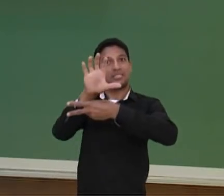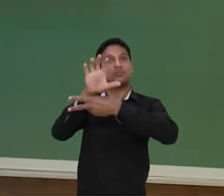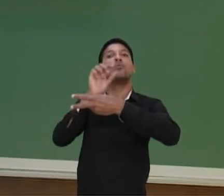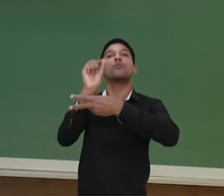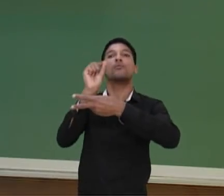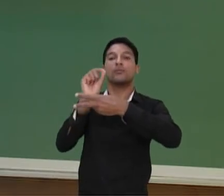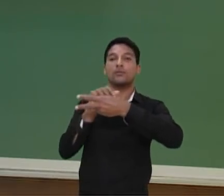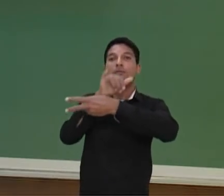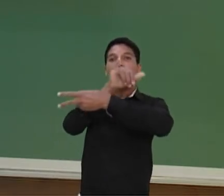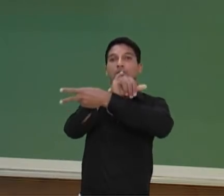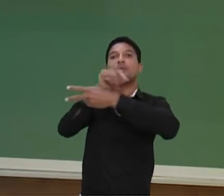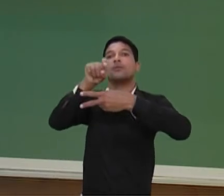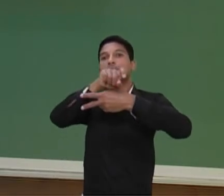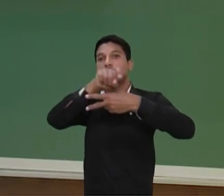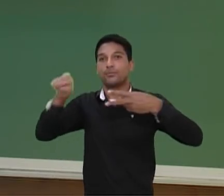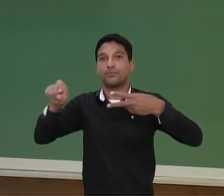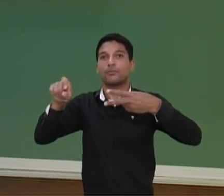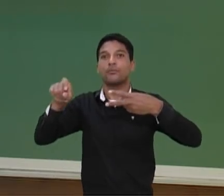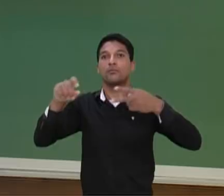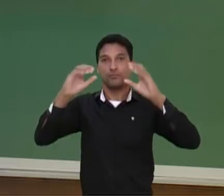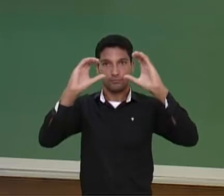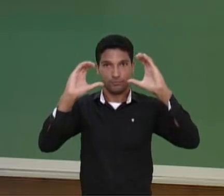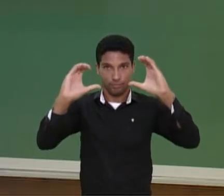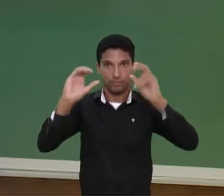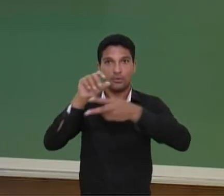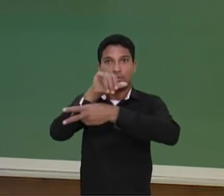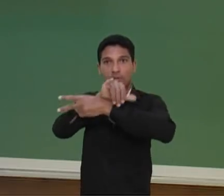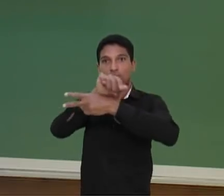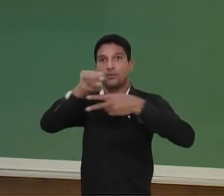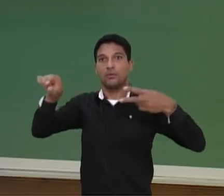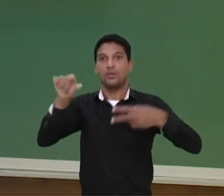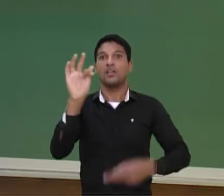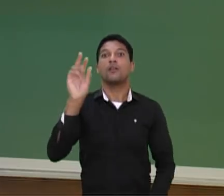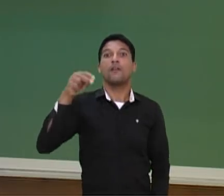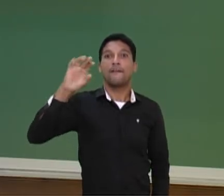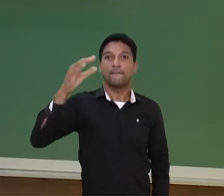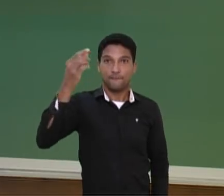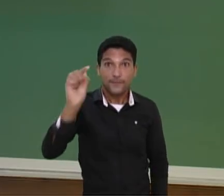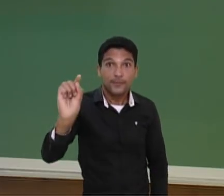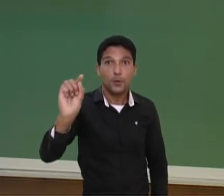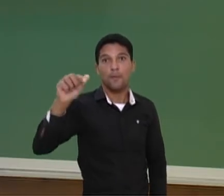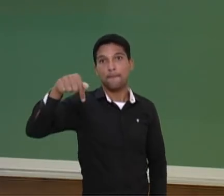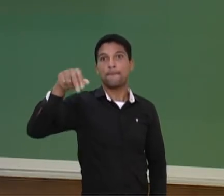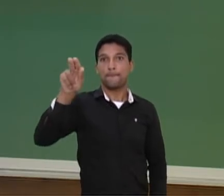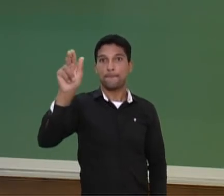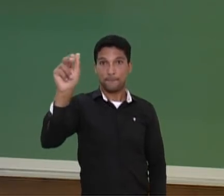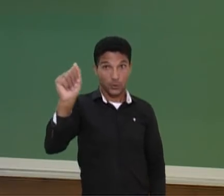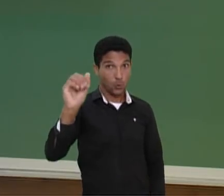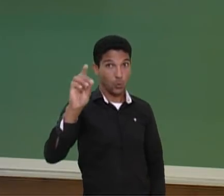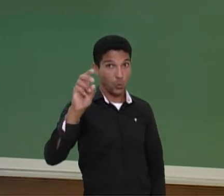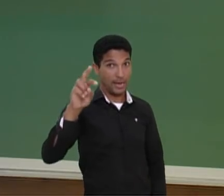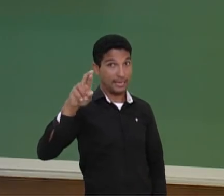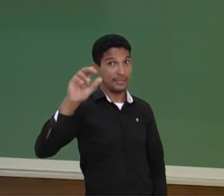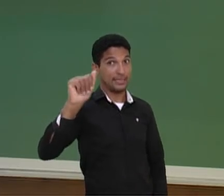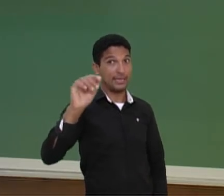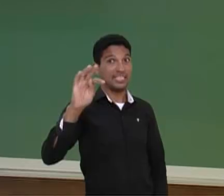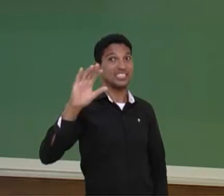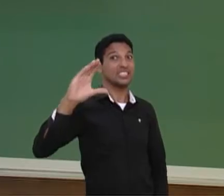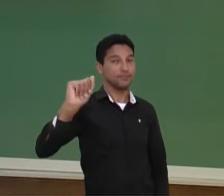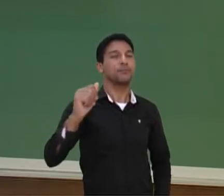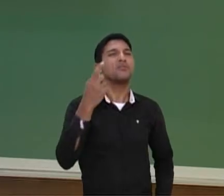são chamadas de função quadrática gráfico de uma função quadrática parábola concavidade voltada para cima